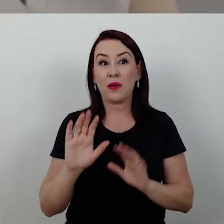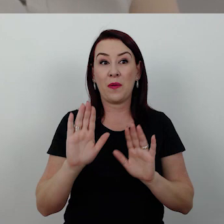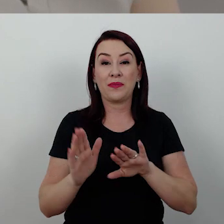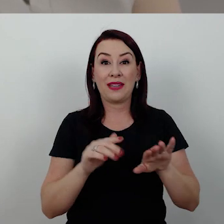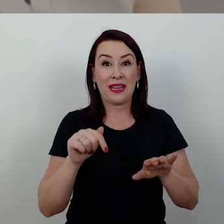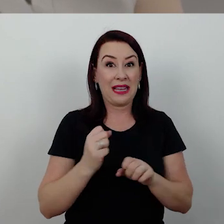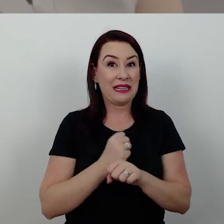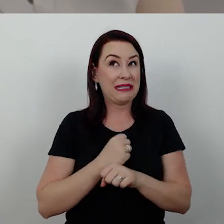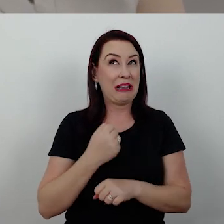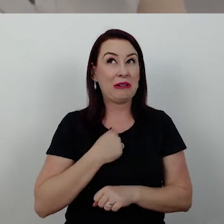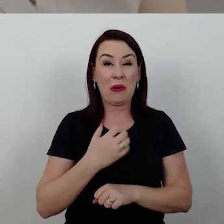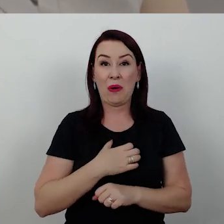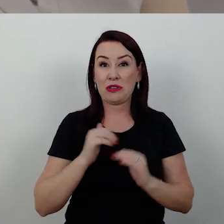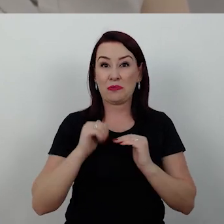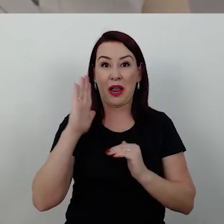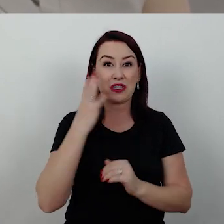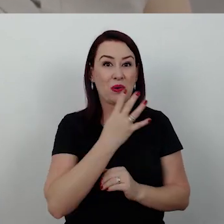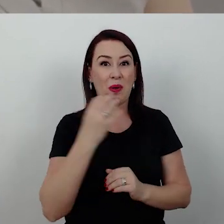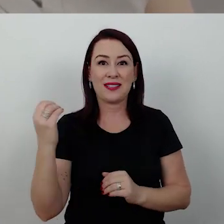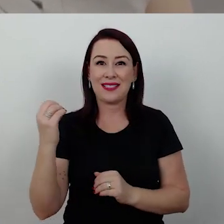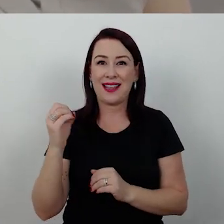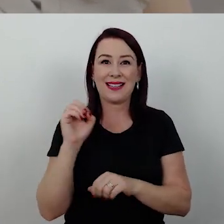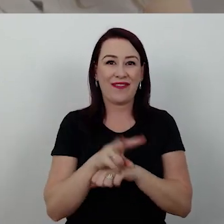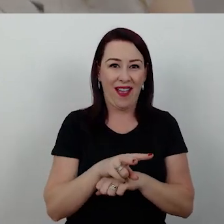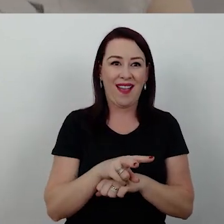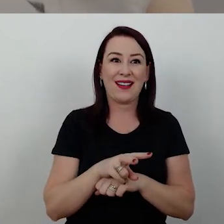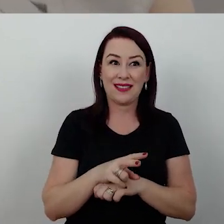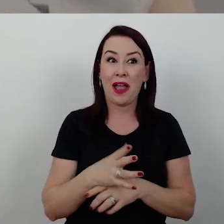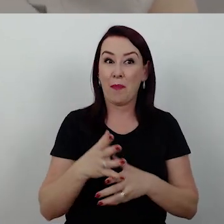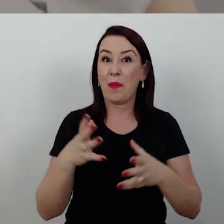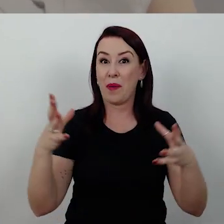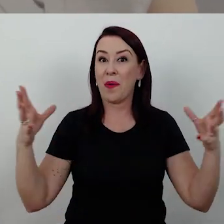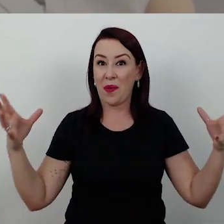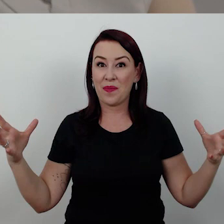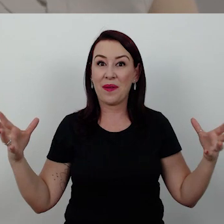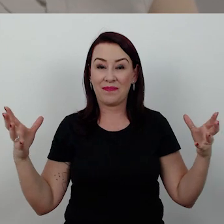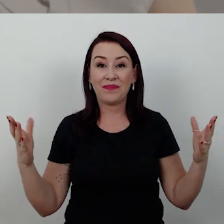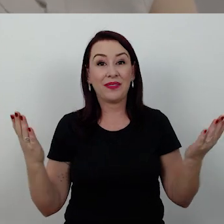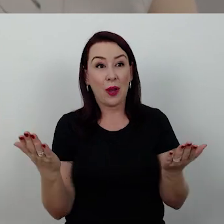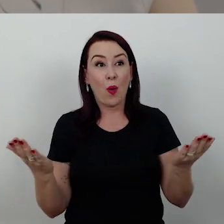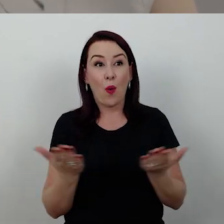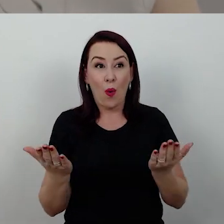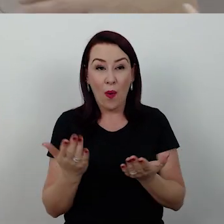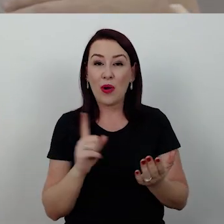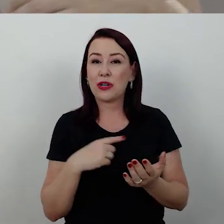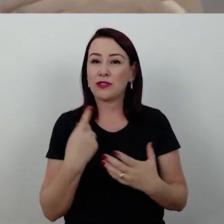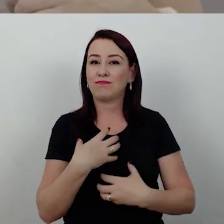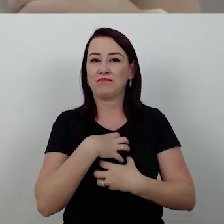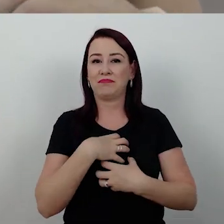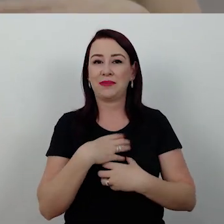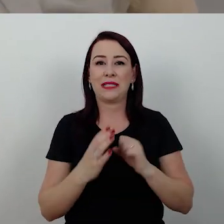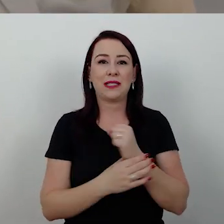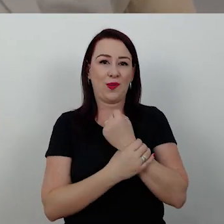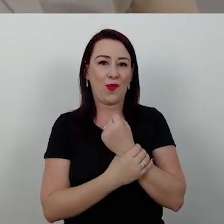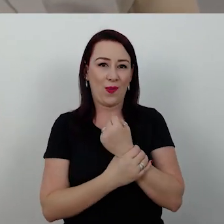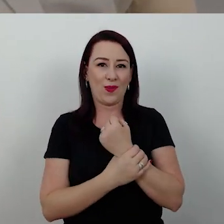acho que a gente vai bater mais de 400 vagas. O mercado está aquecendo. Então, assim, a gente hoje tem essa segurança